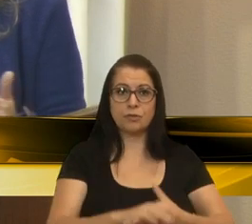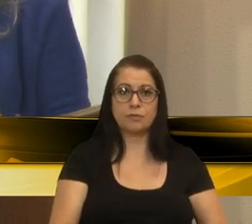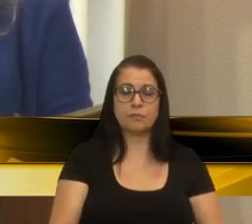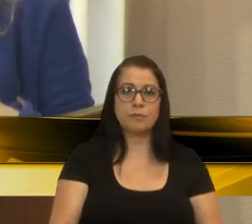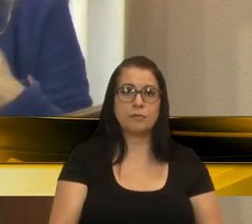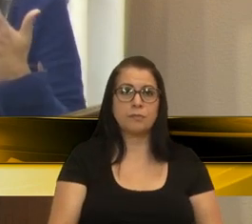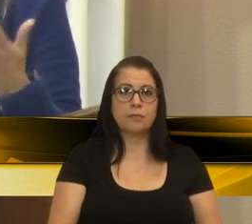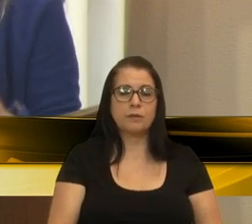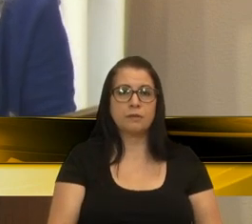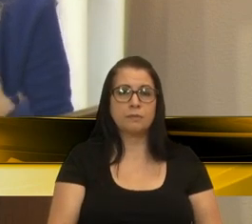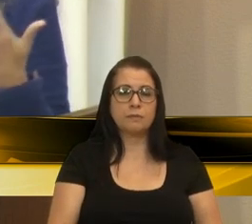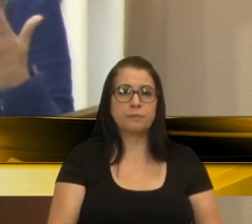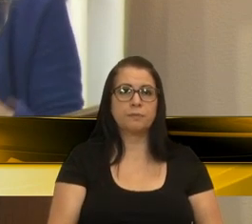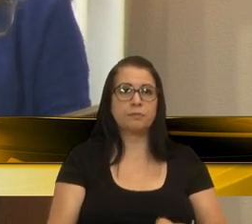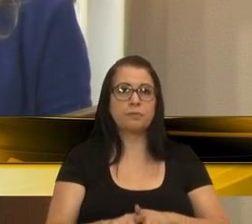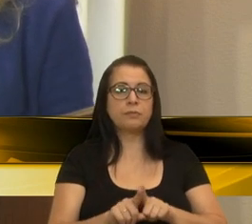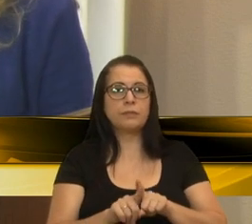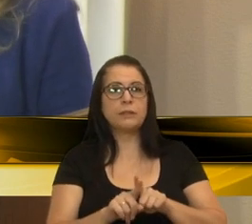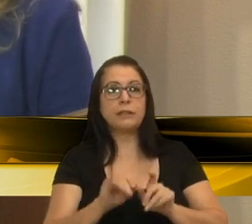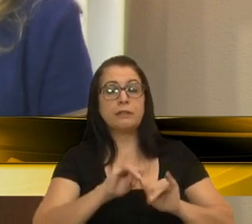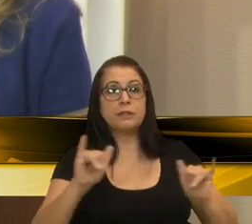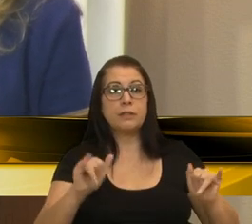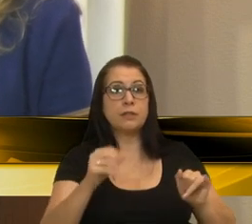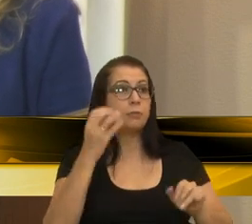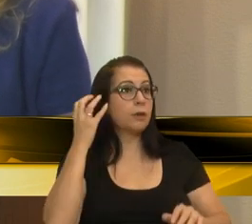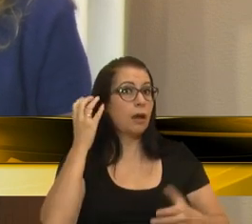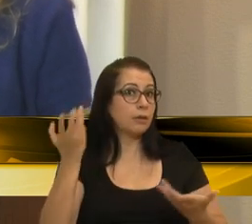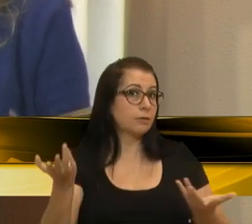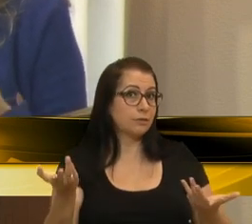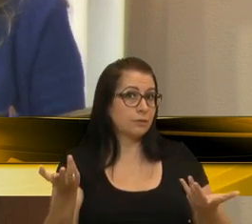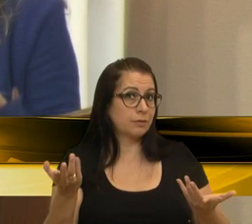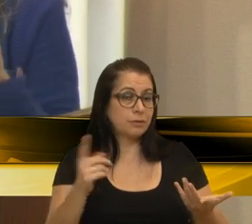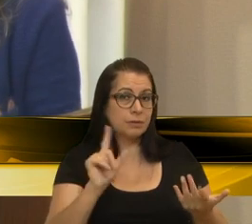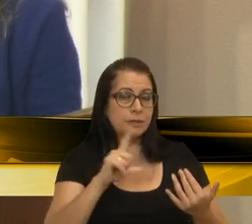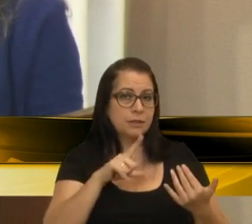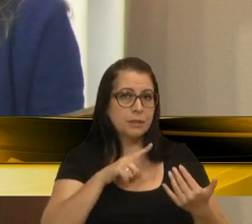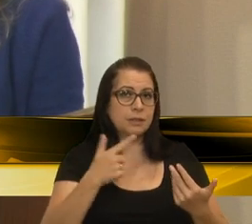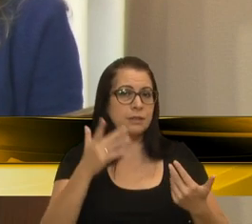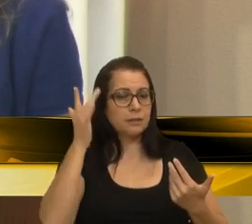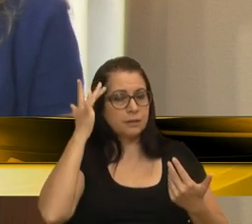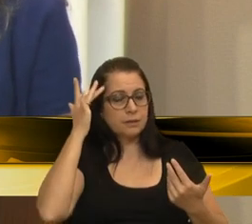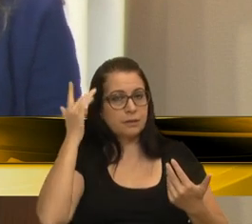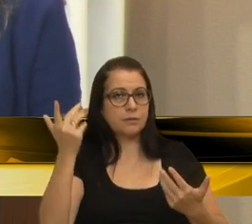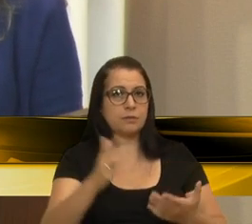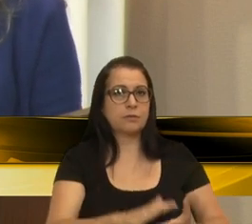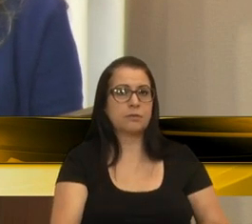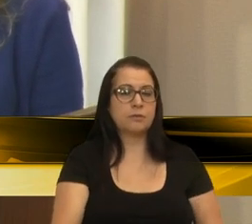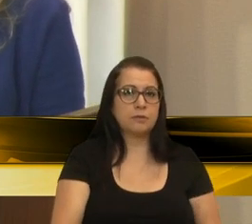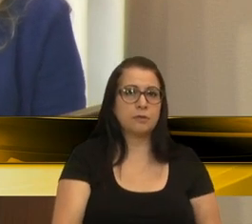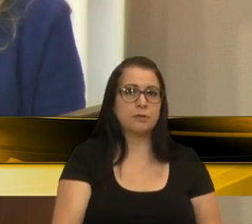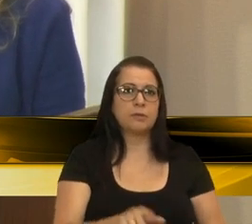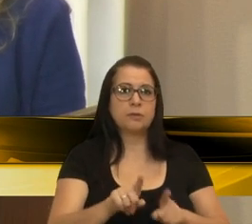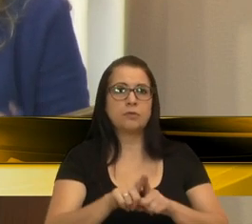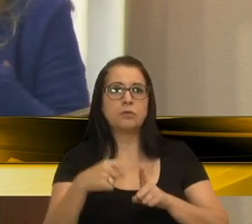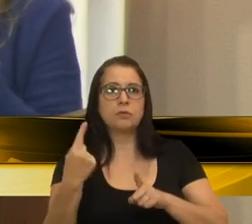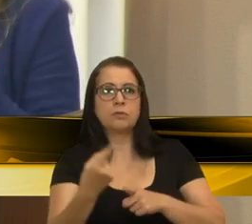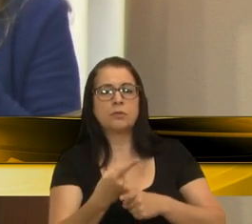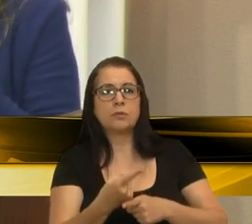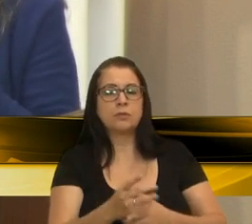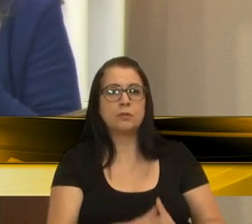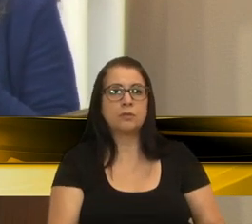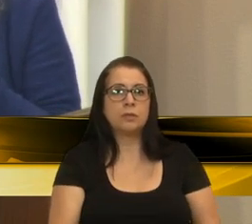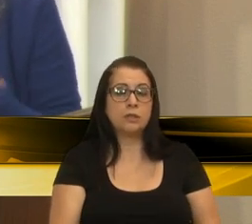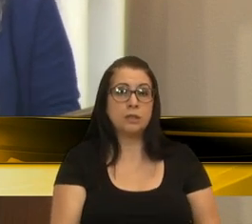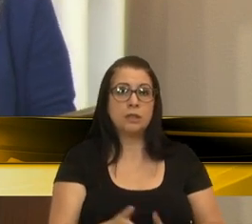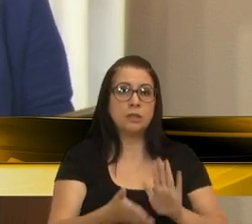e de recado enviado para a rádio. Nós temos que ter uma maturidade e alguém tem que puxar. Eu